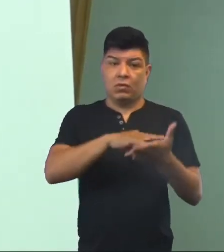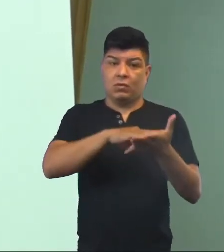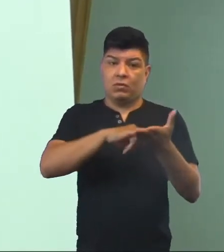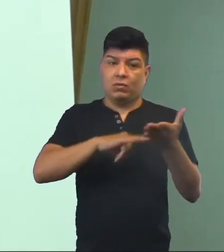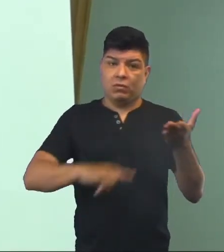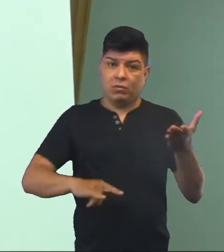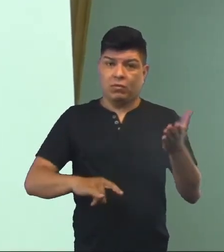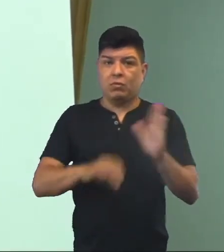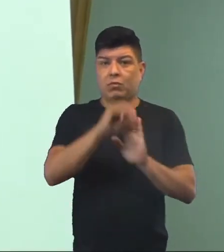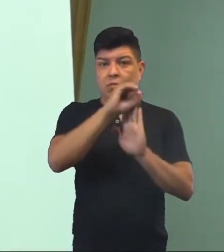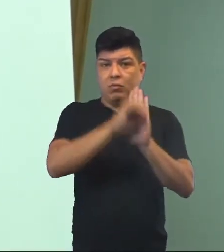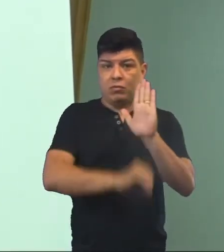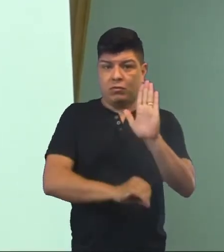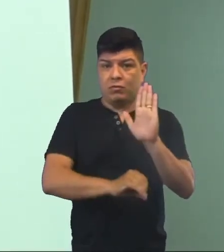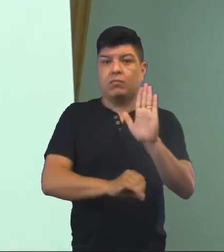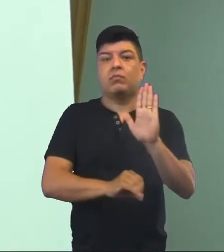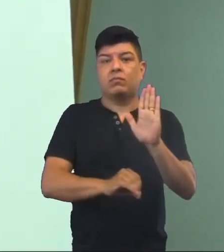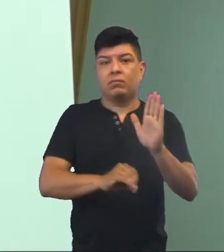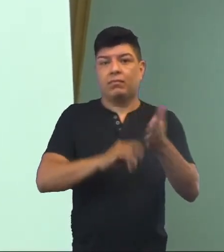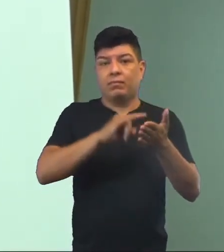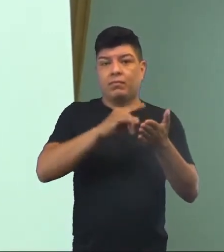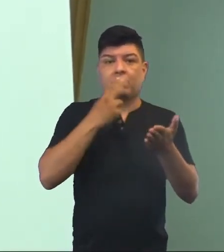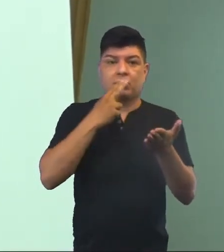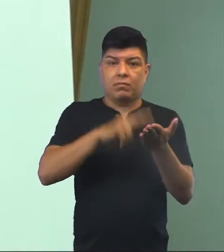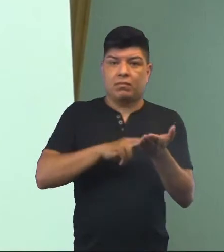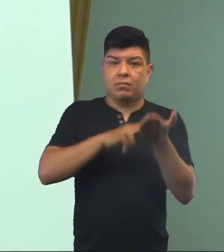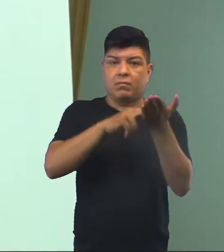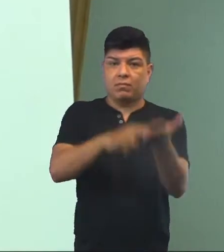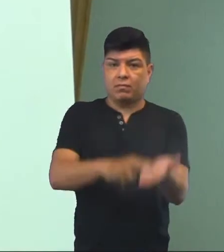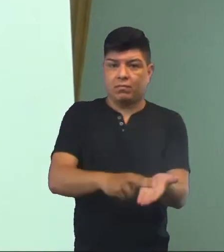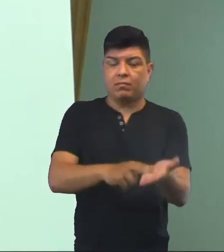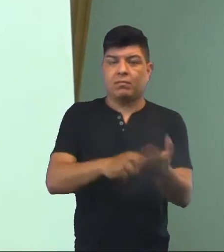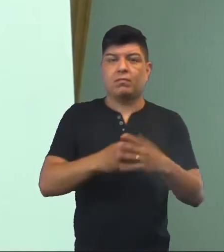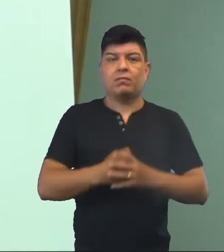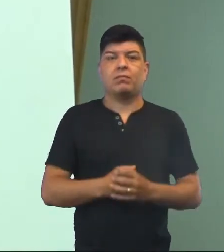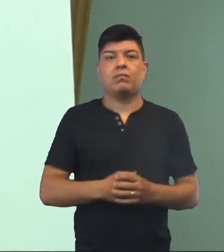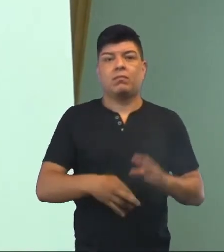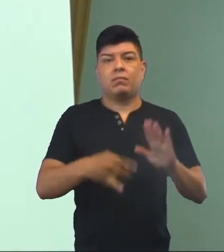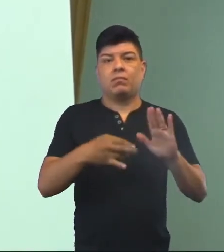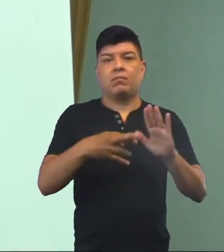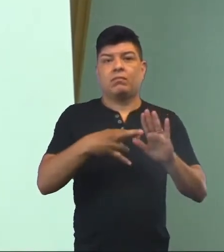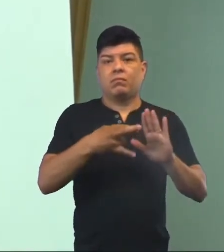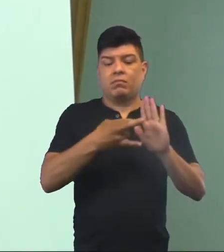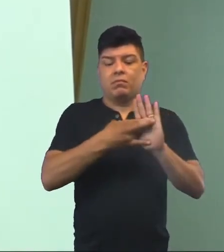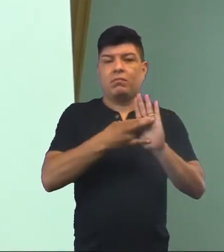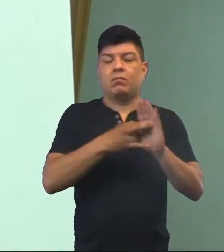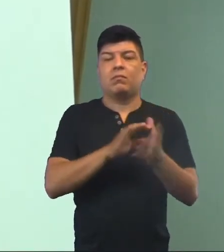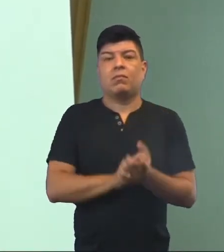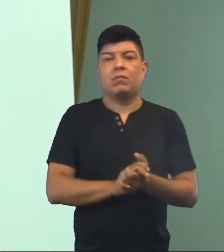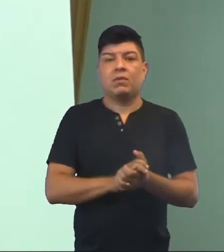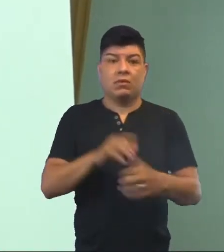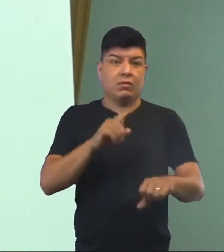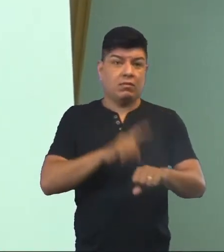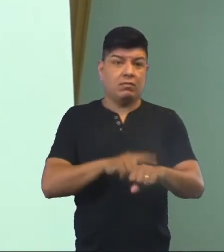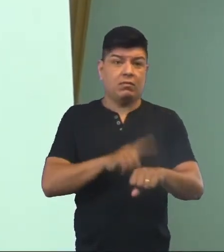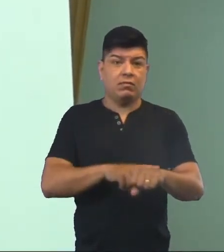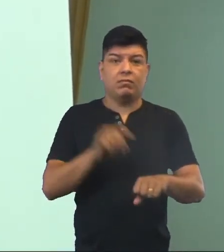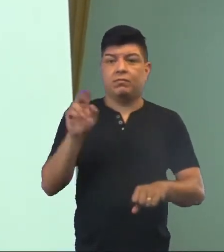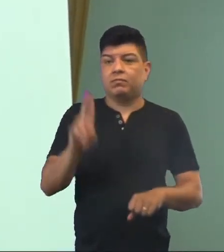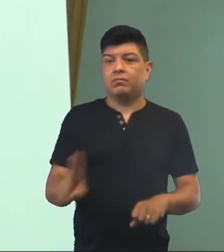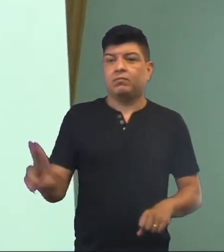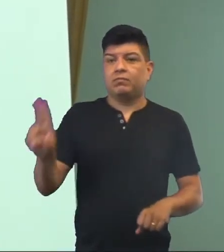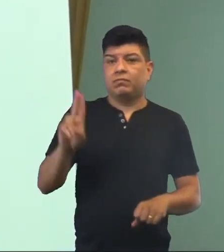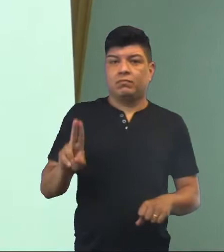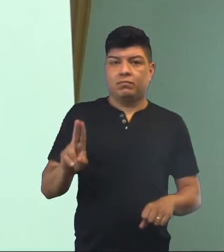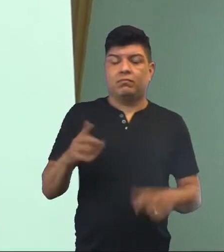documentos oficiais, cartas e requerimentos, tá? Isso são os momentos que a gente usa a